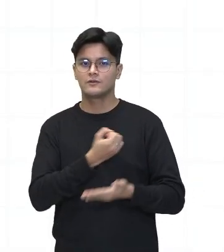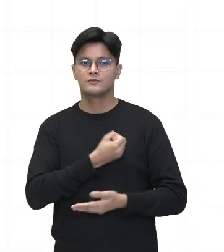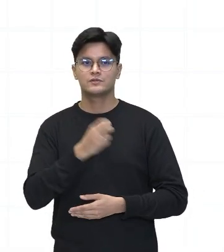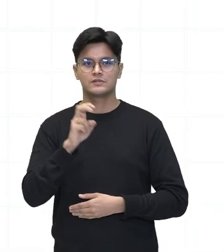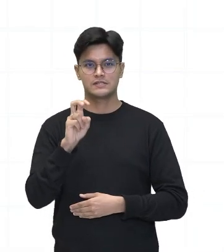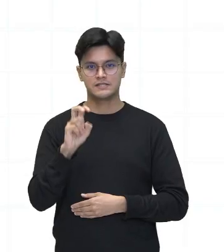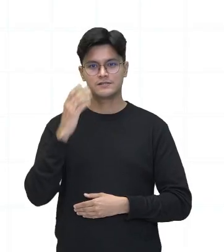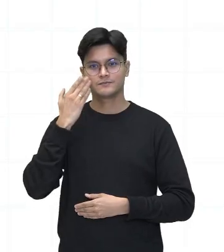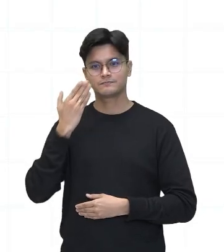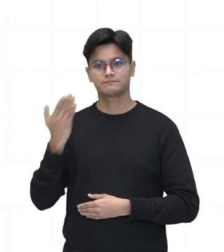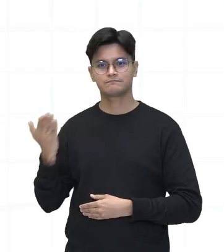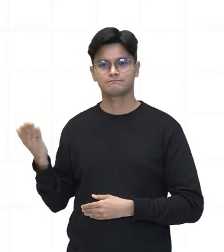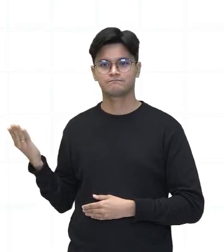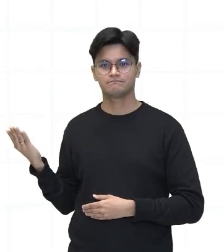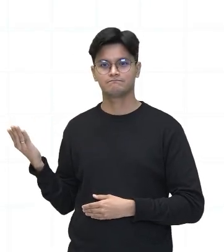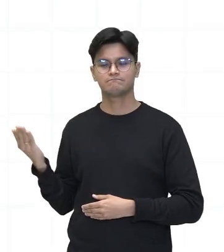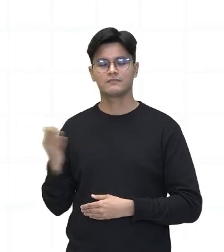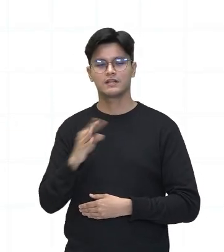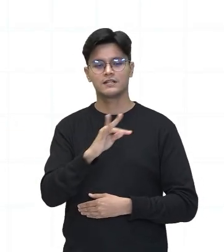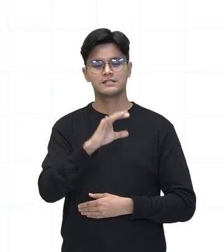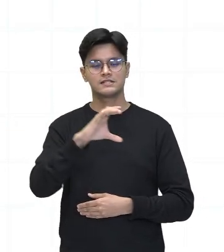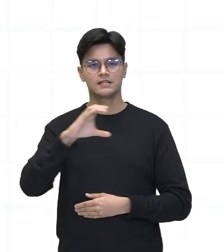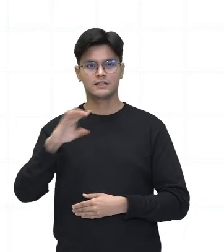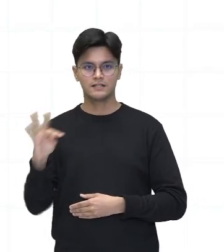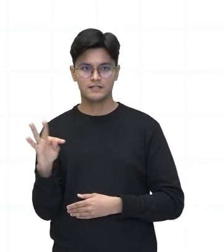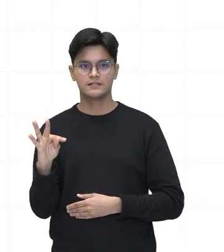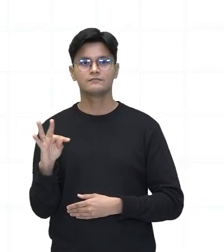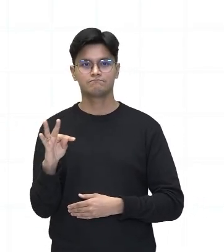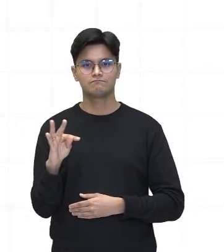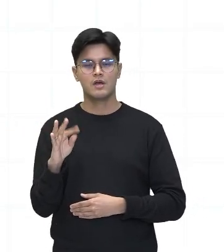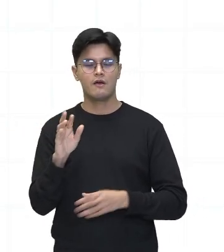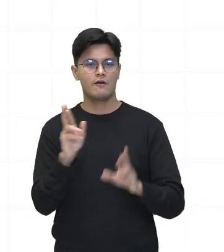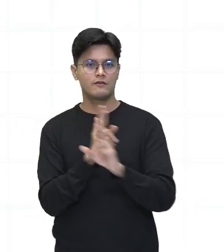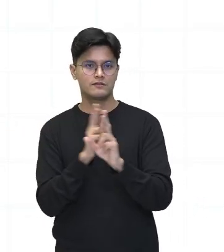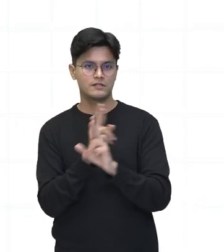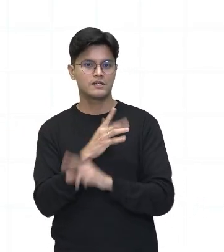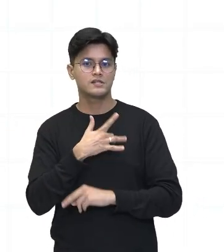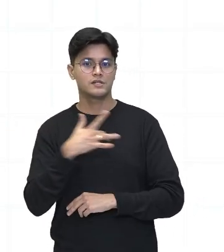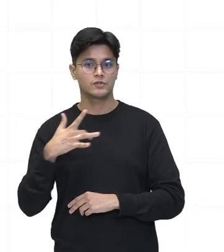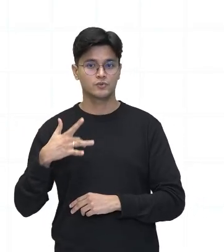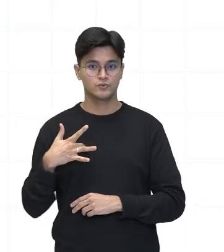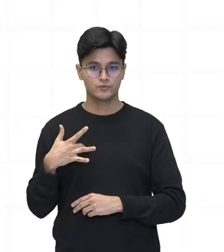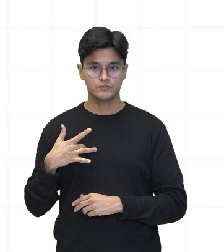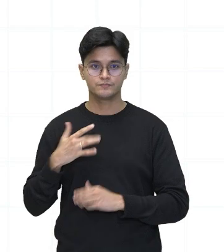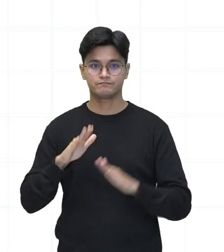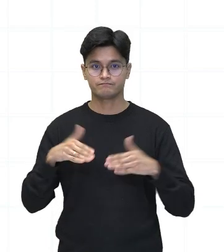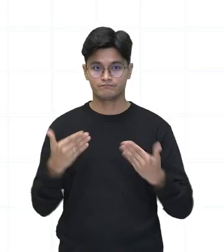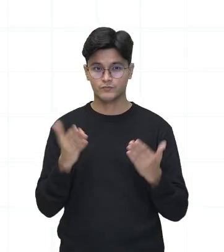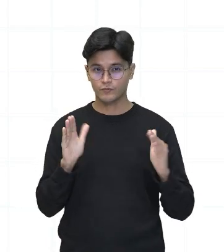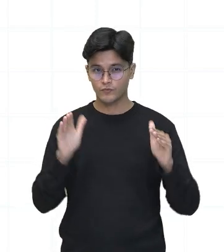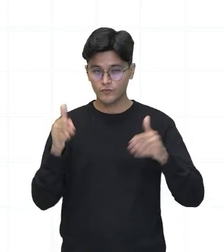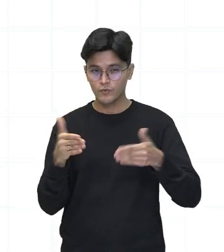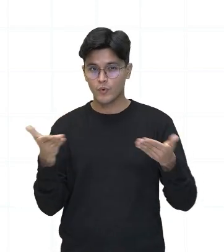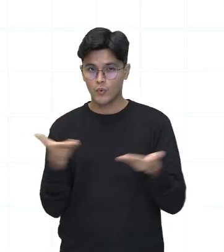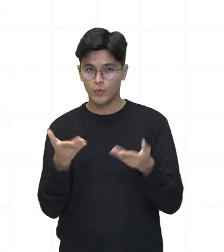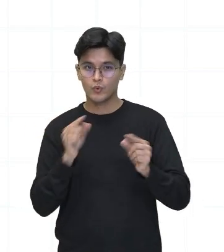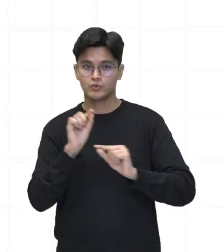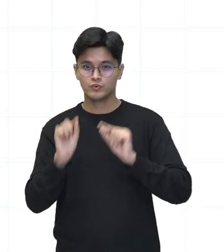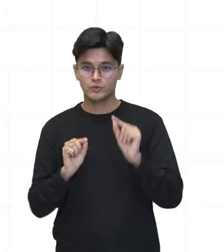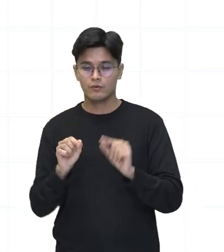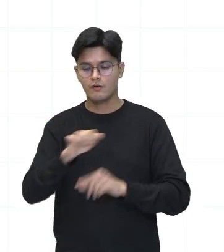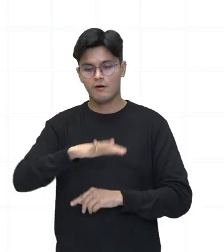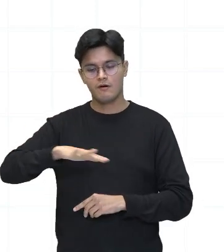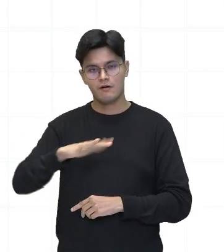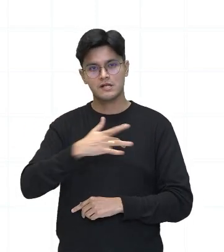né? É TCT, saúde, né? Vamos falar, o nosso foco hoje vai ser voltado para essa parte de